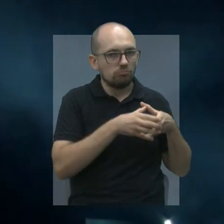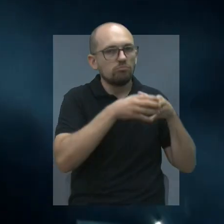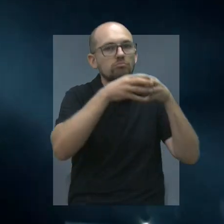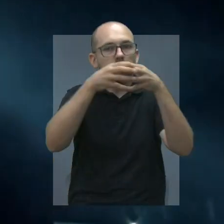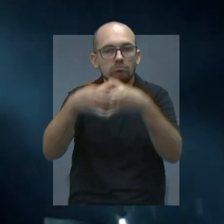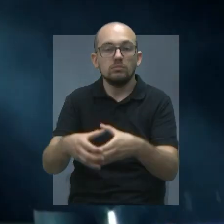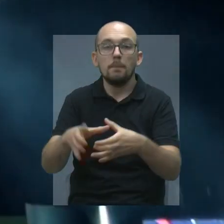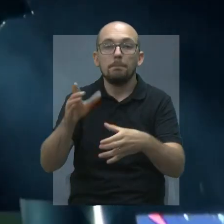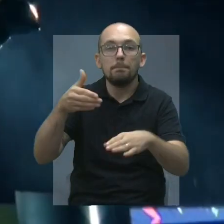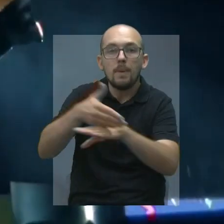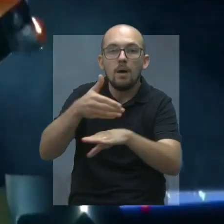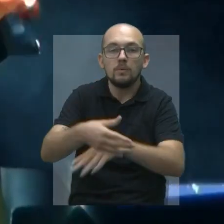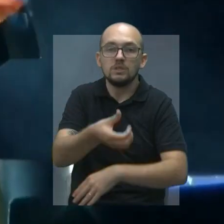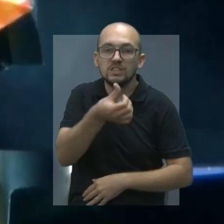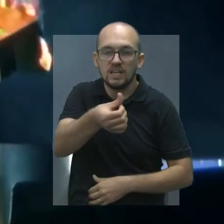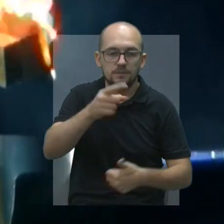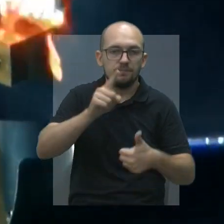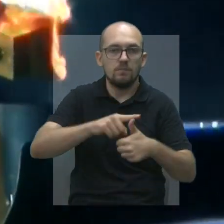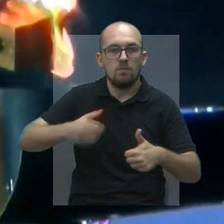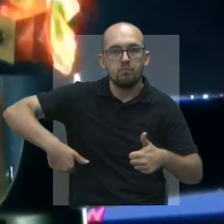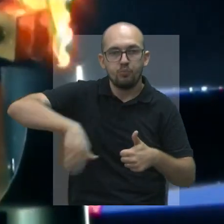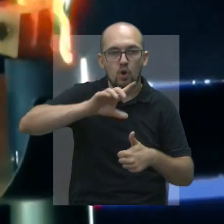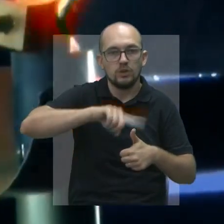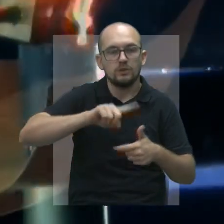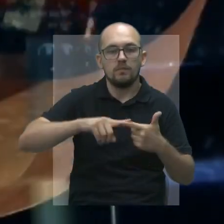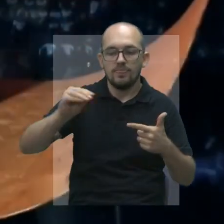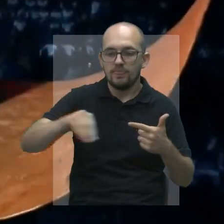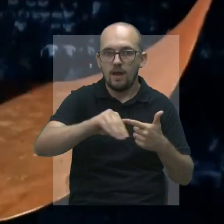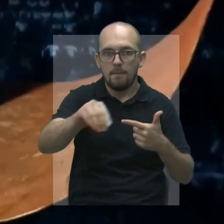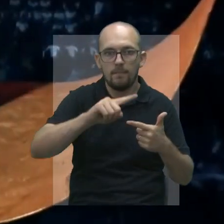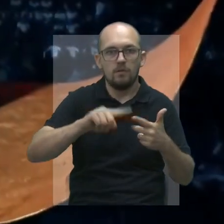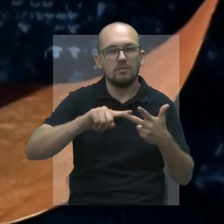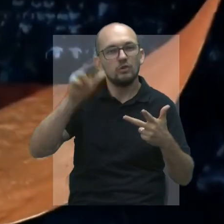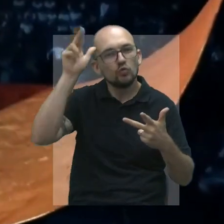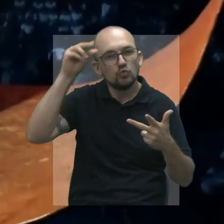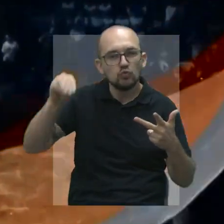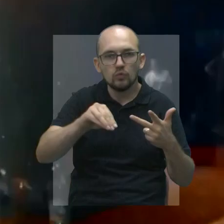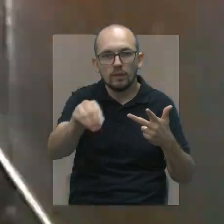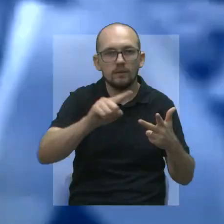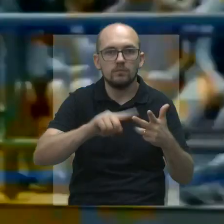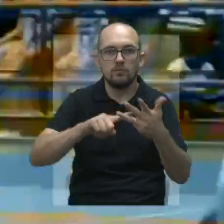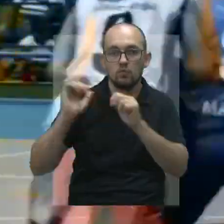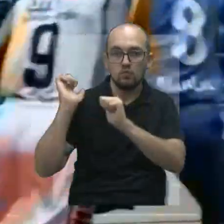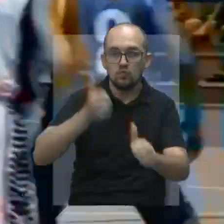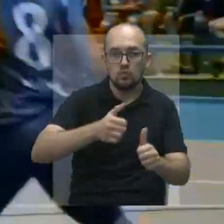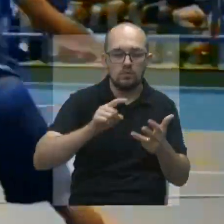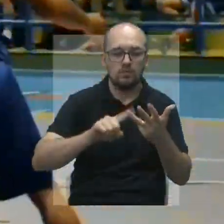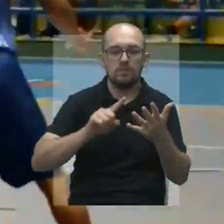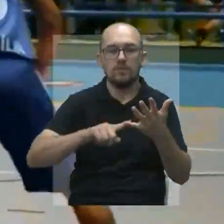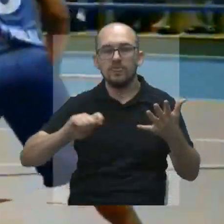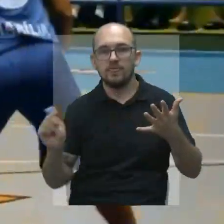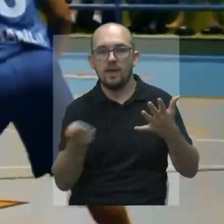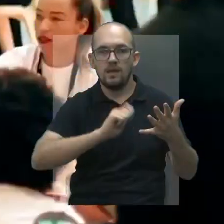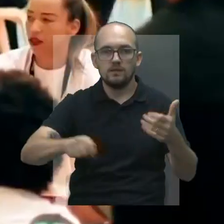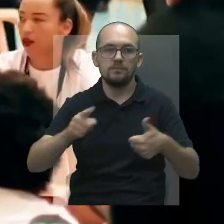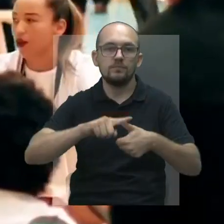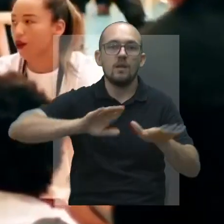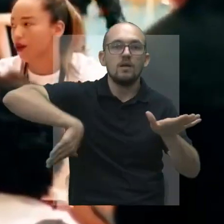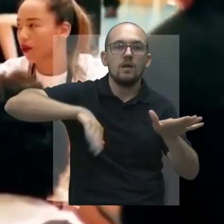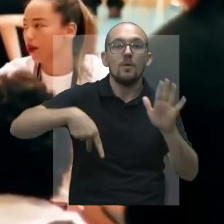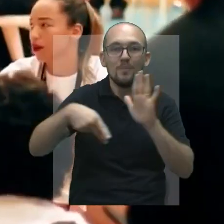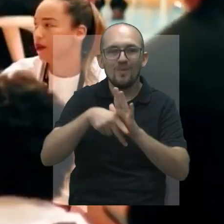6 modalidades: bocha, damas, xadrez, judô, tênis e natação ACD para atletas